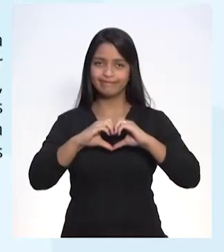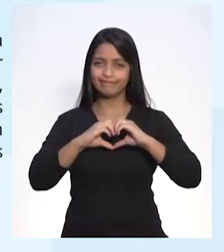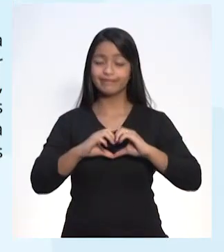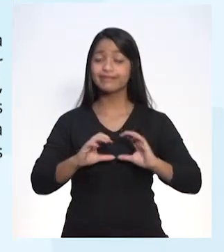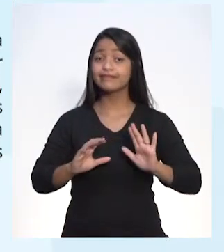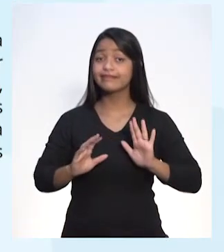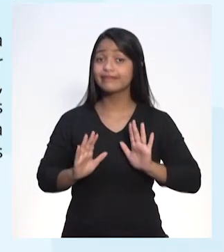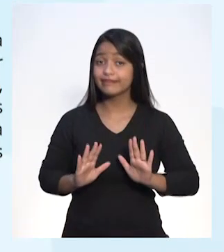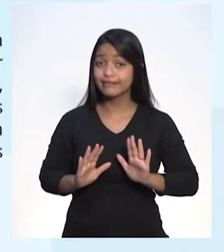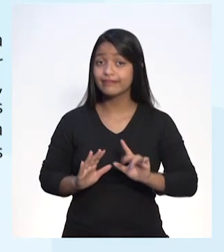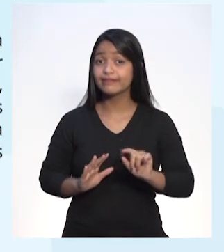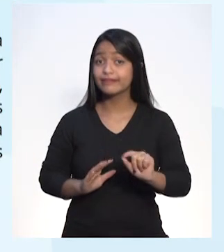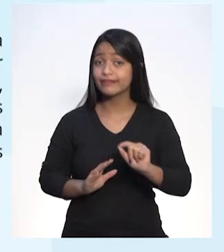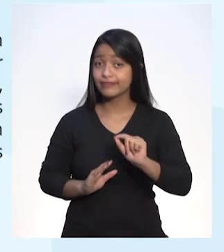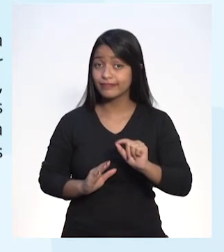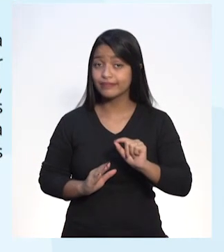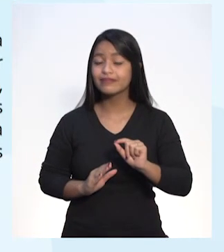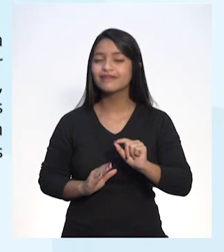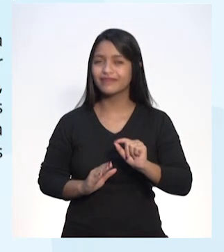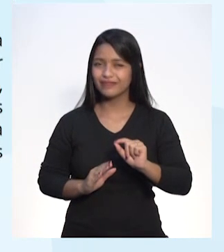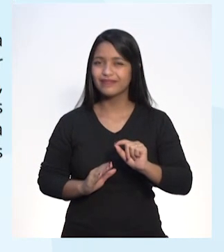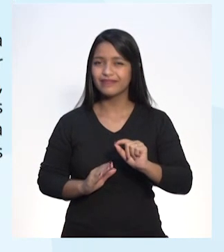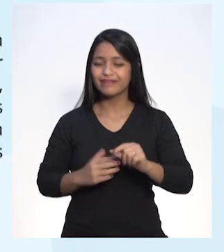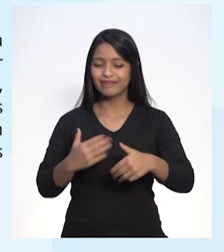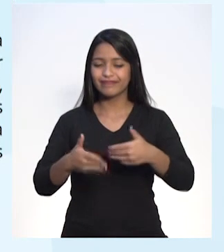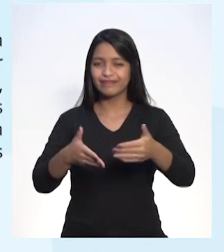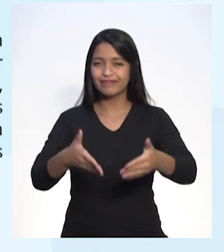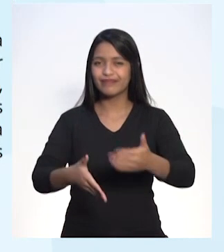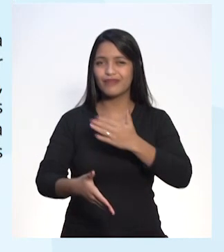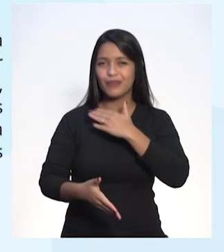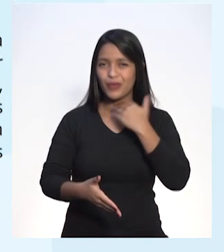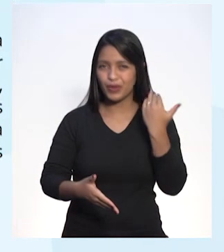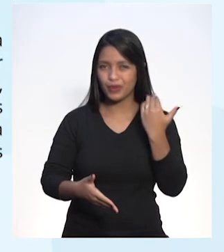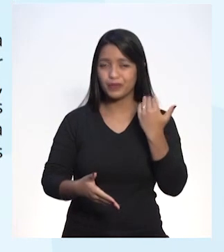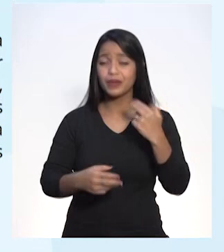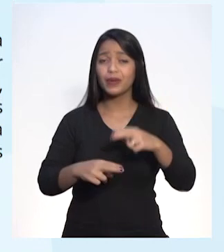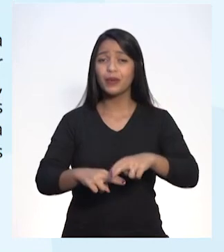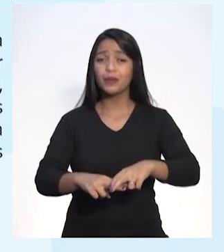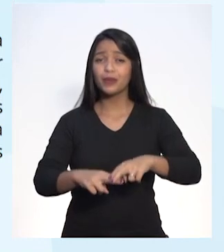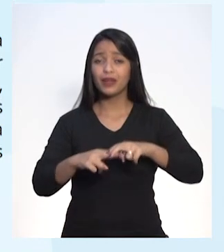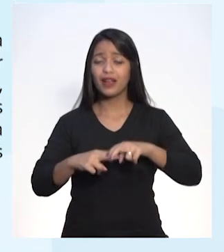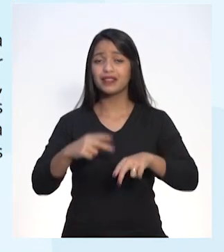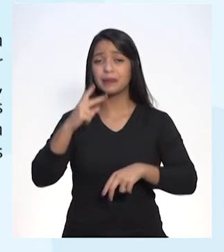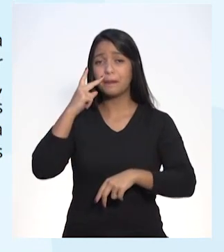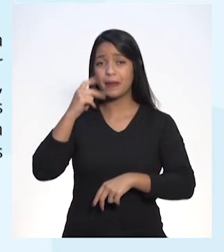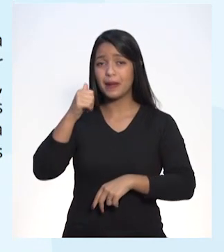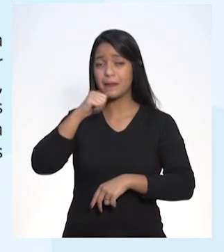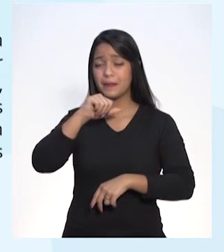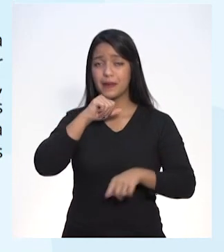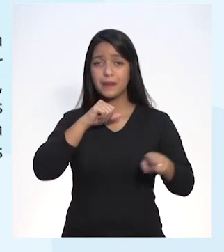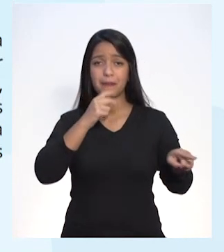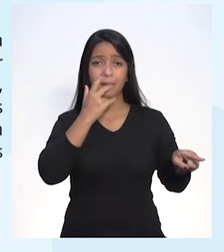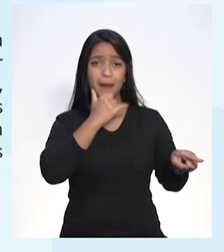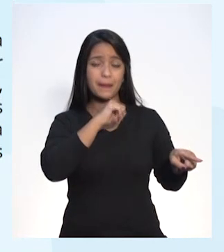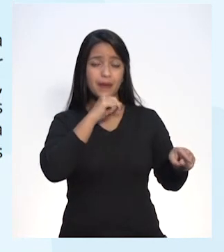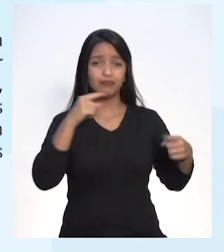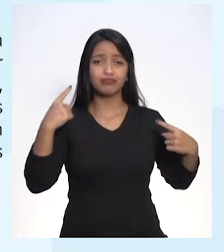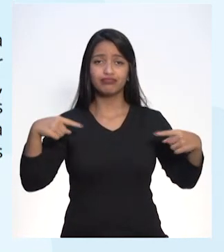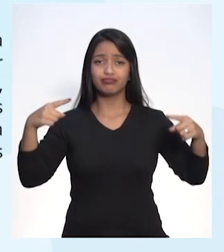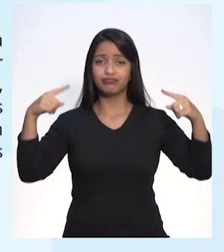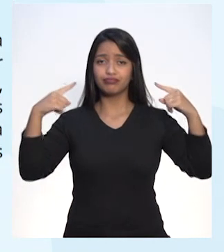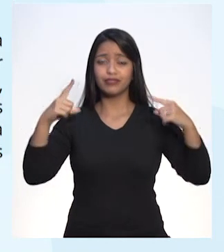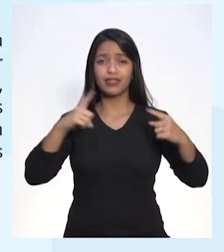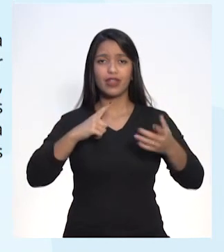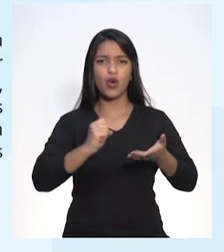fatal seio desses 2 rivais, um par nasceu de amantes desditosos. Então, esse par de amantes aí, Romeu